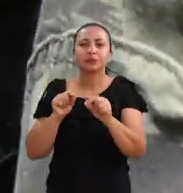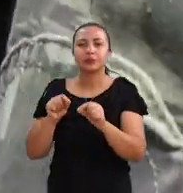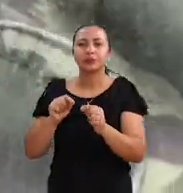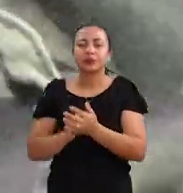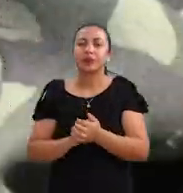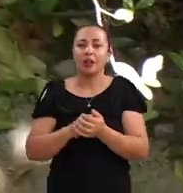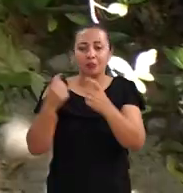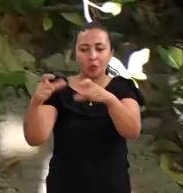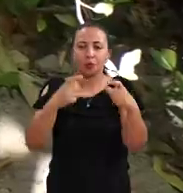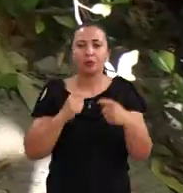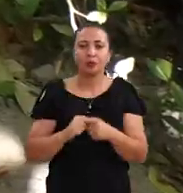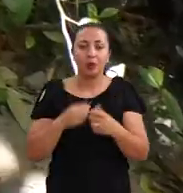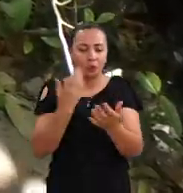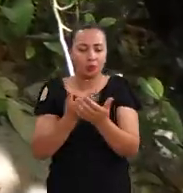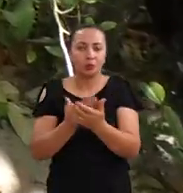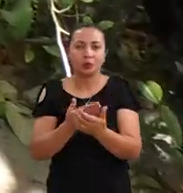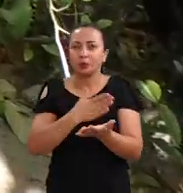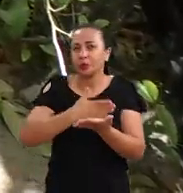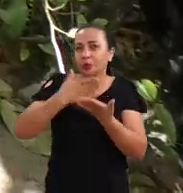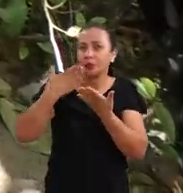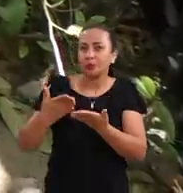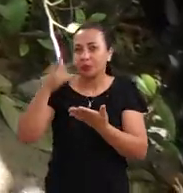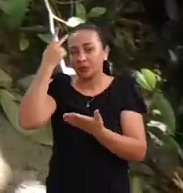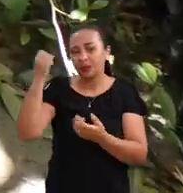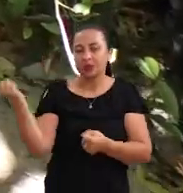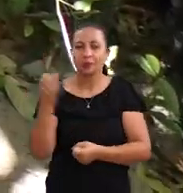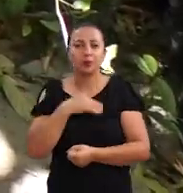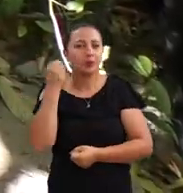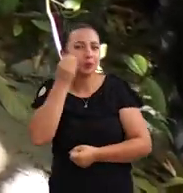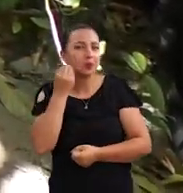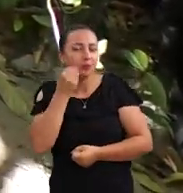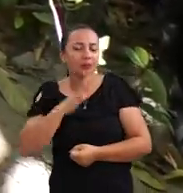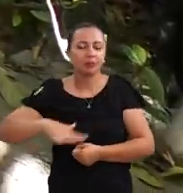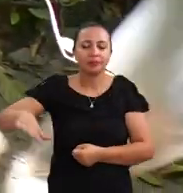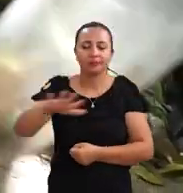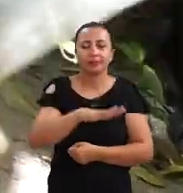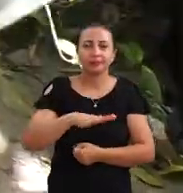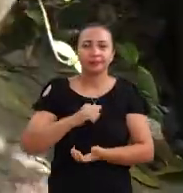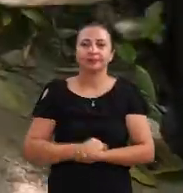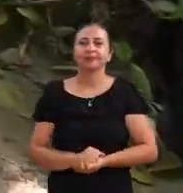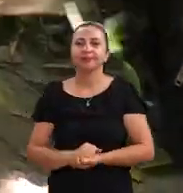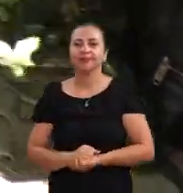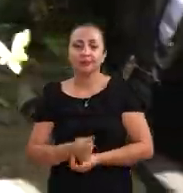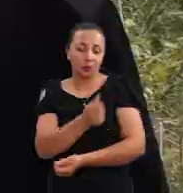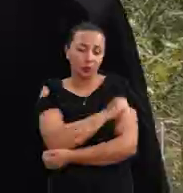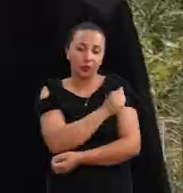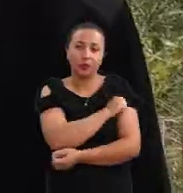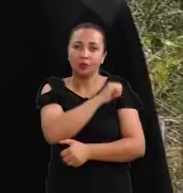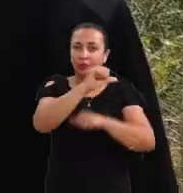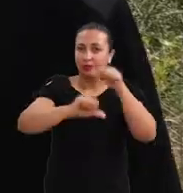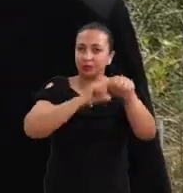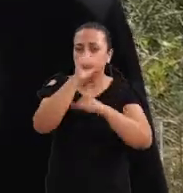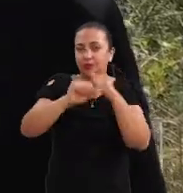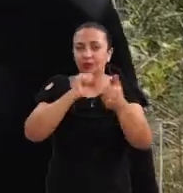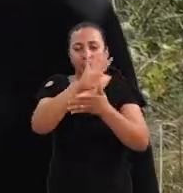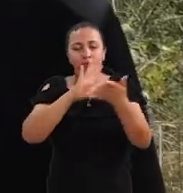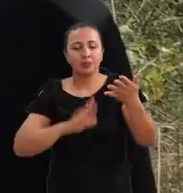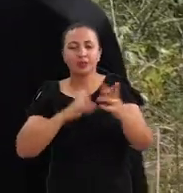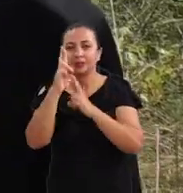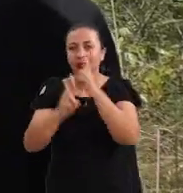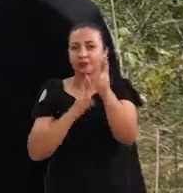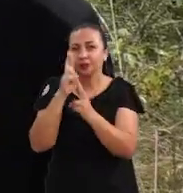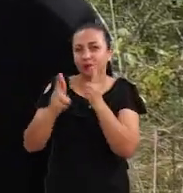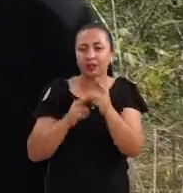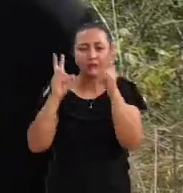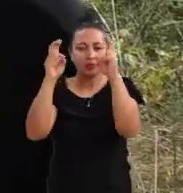determinados lugares. Um estudo que pode ser o ponto de partida para novos experimentos na área. E os alunos vão desenvolver